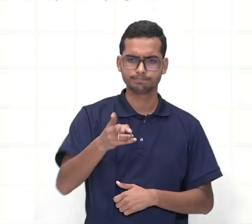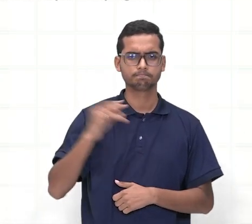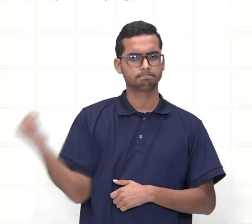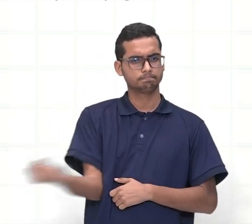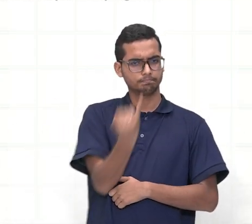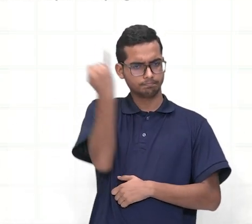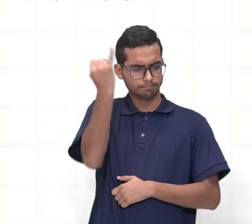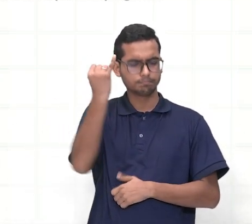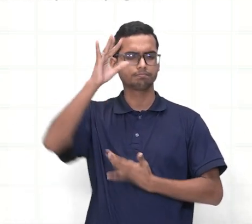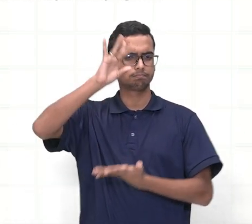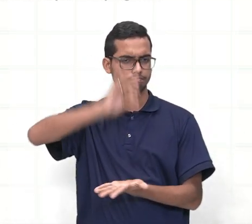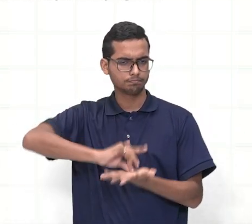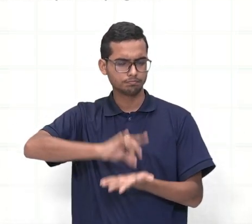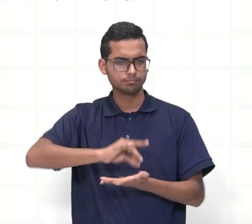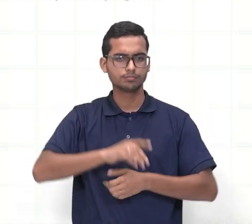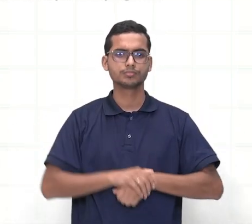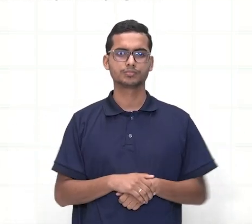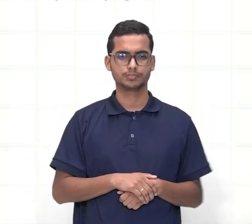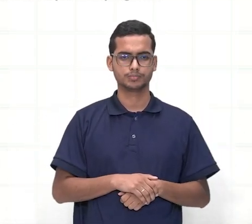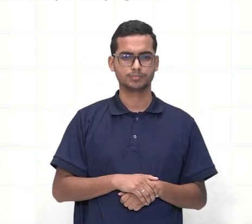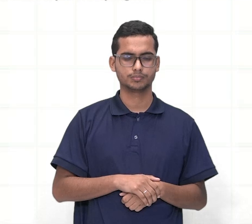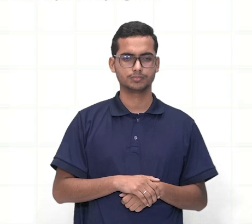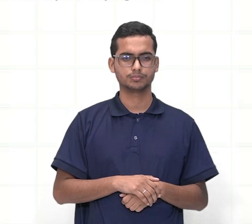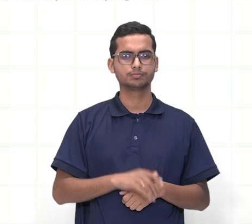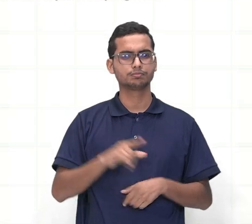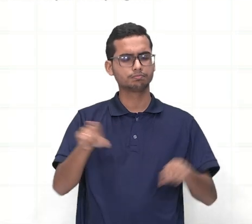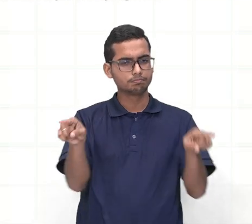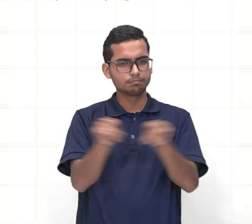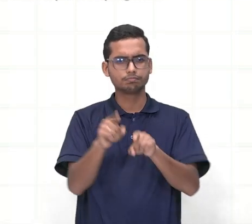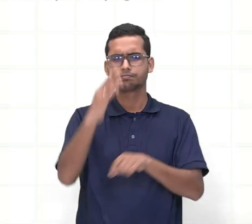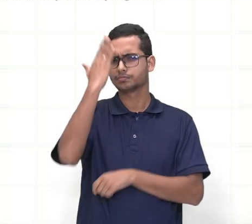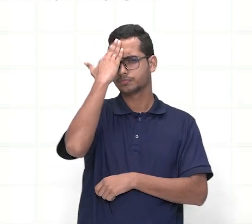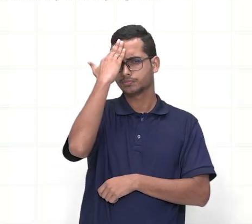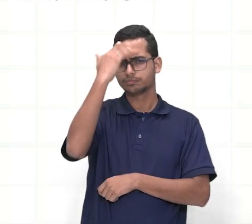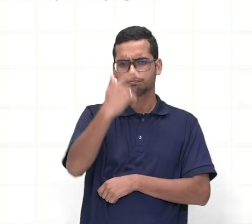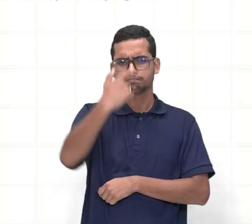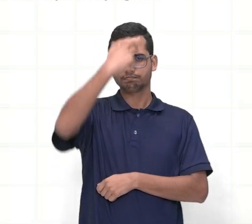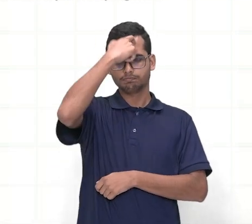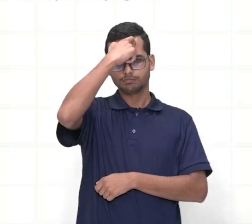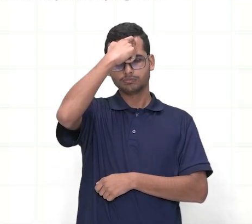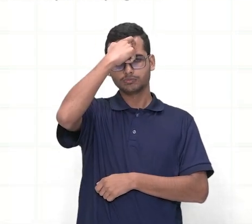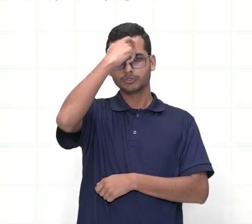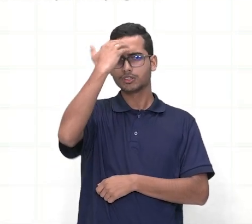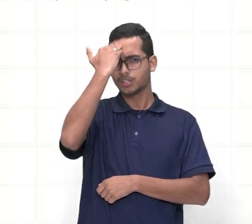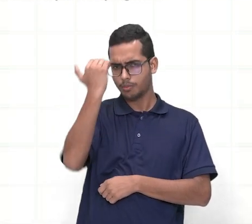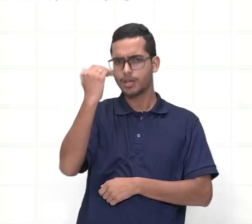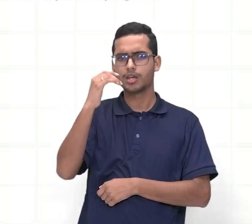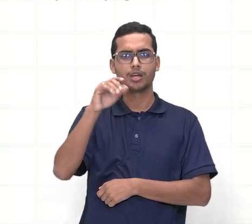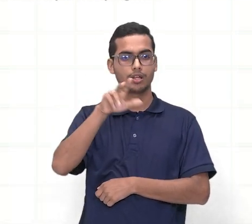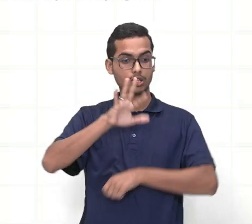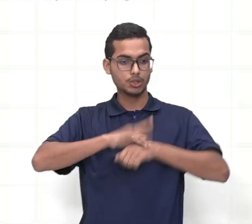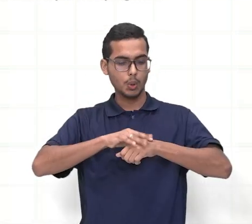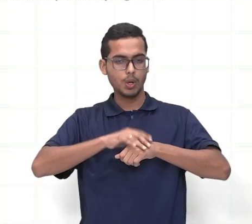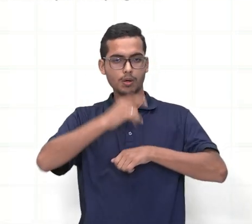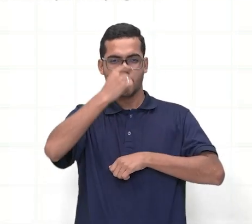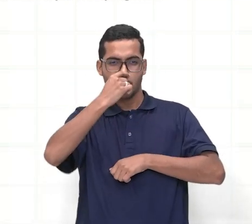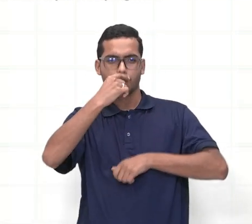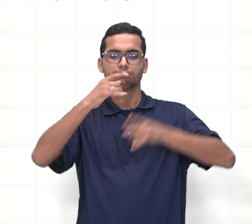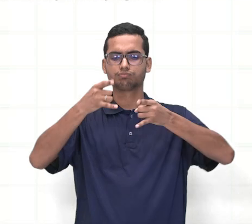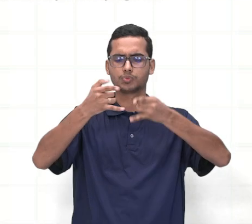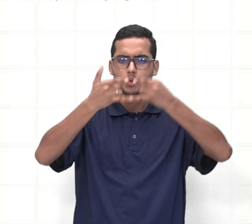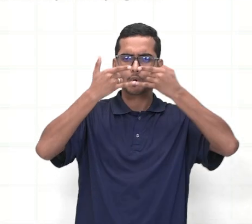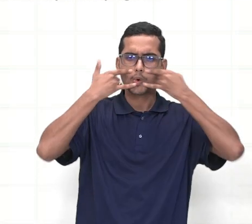da Covid foi nós termos consciência da importância do uso de máscaras também, que evita,